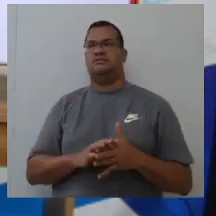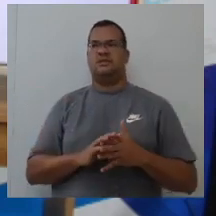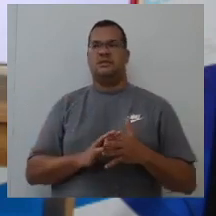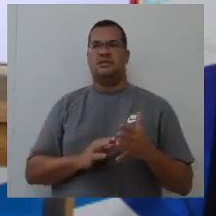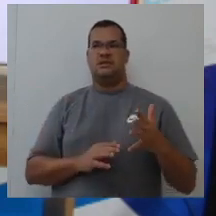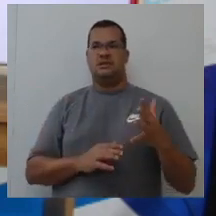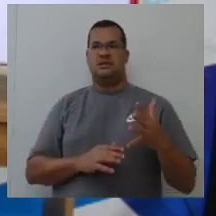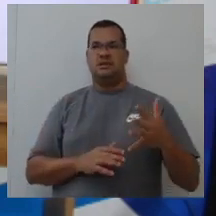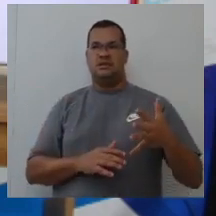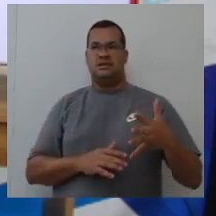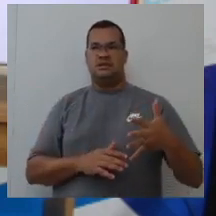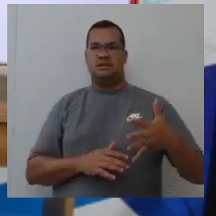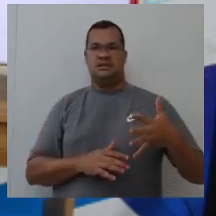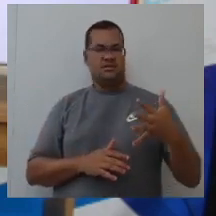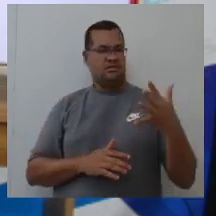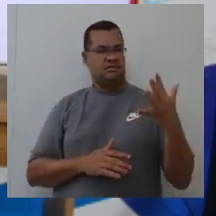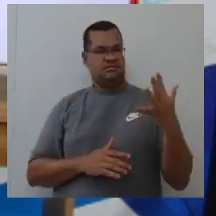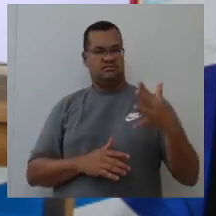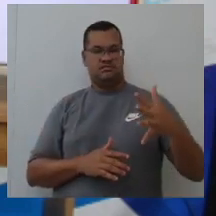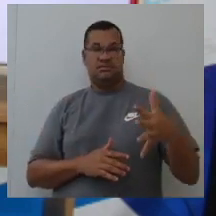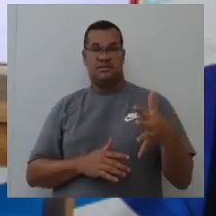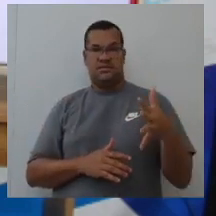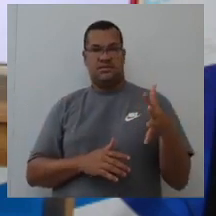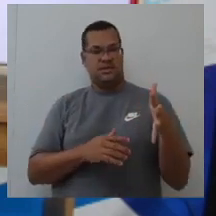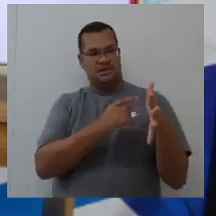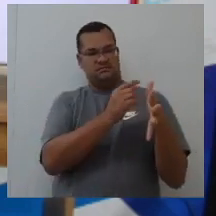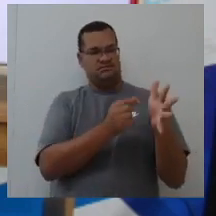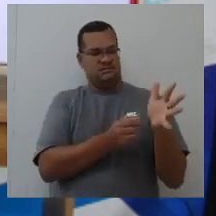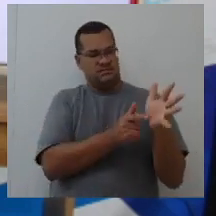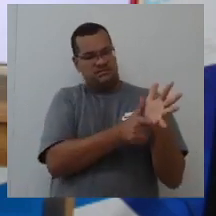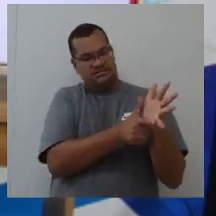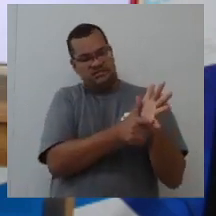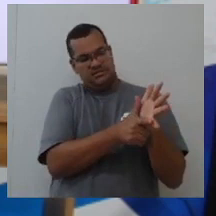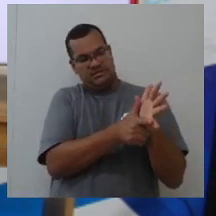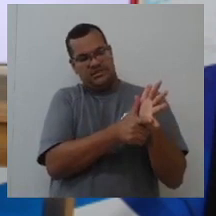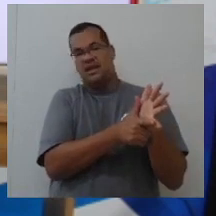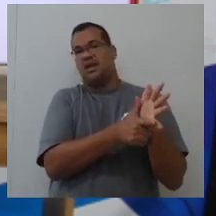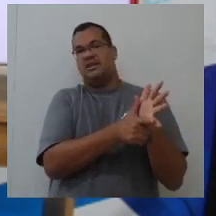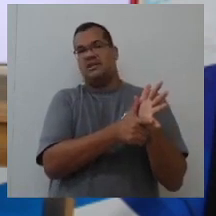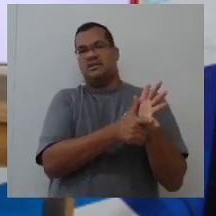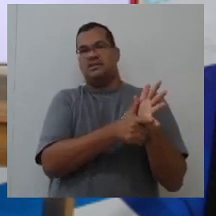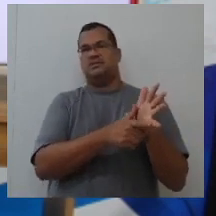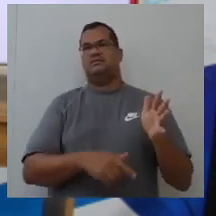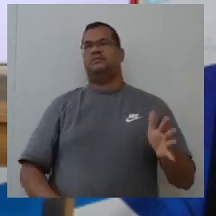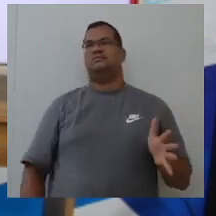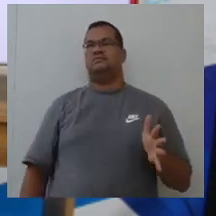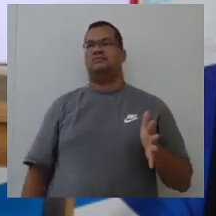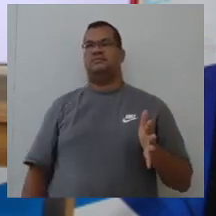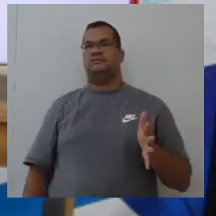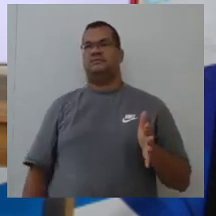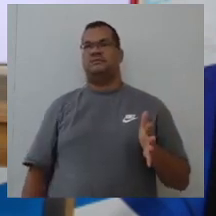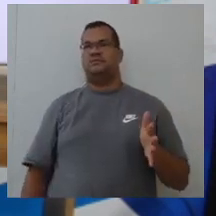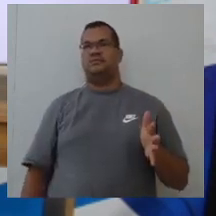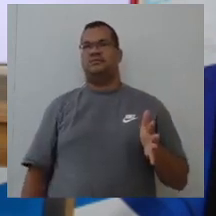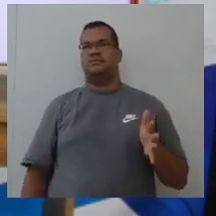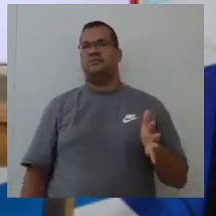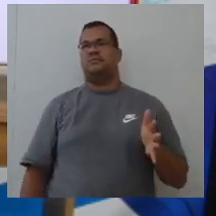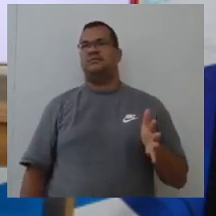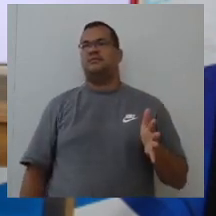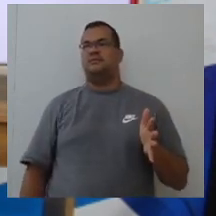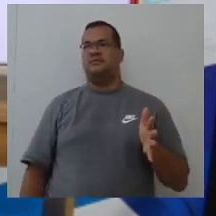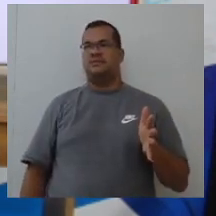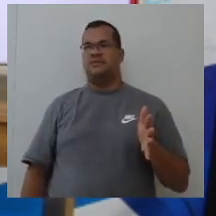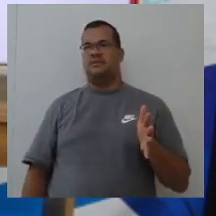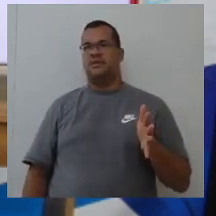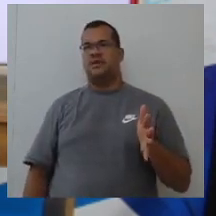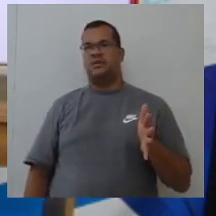Agora o 50 aqui, ó. Agora um L. Sacou? Sacou aí?